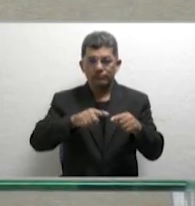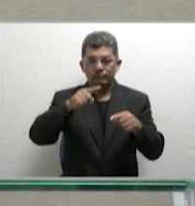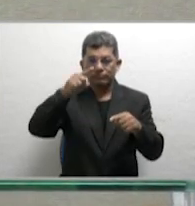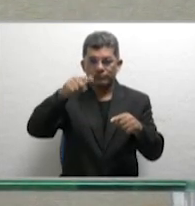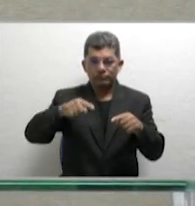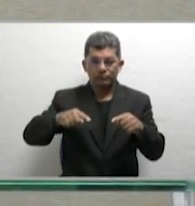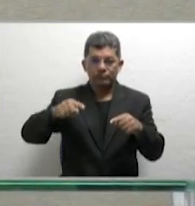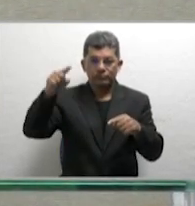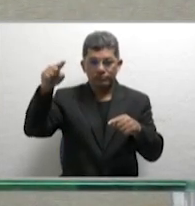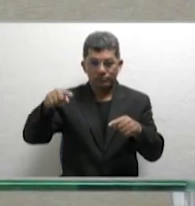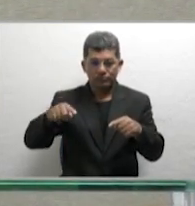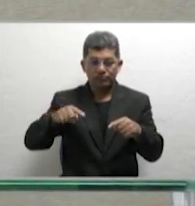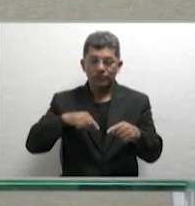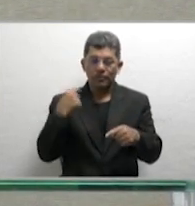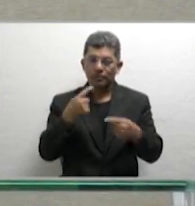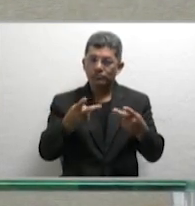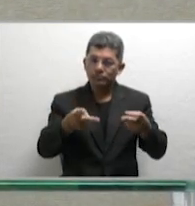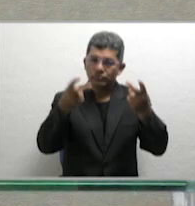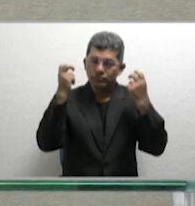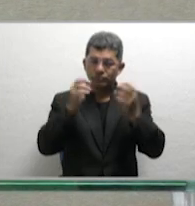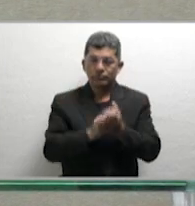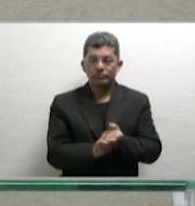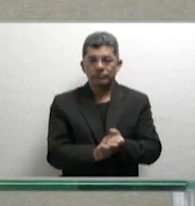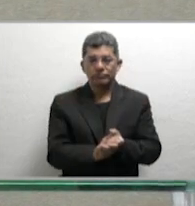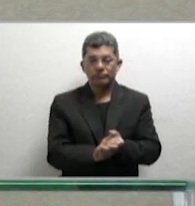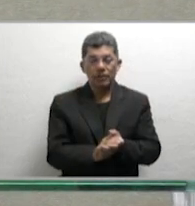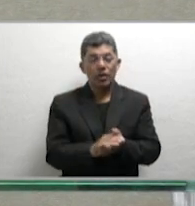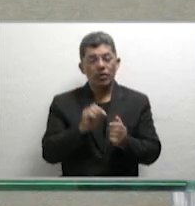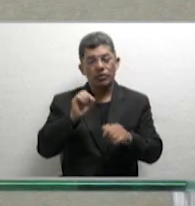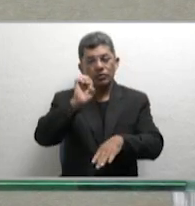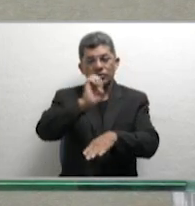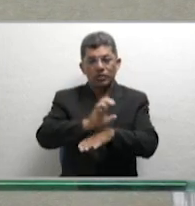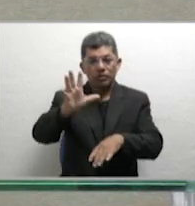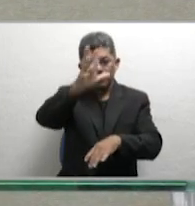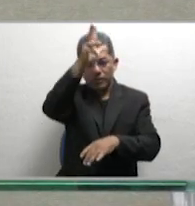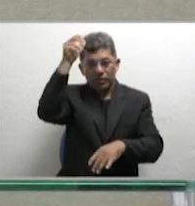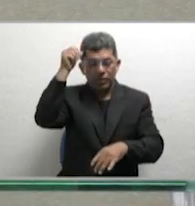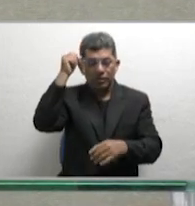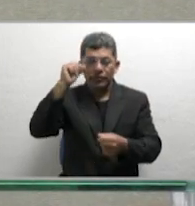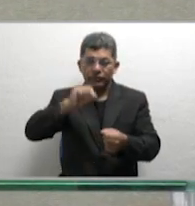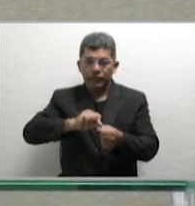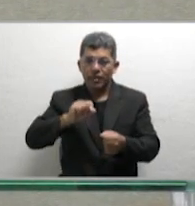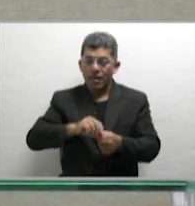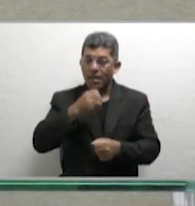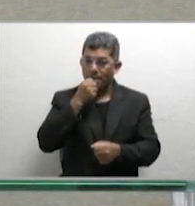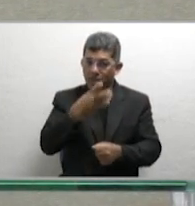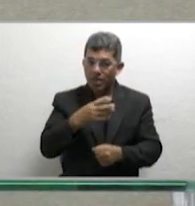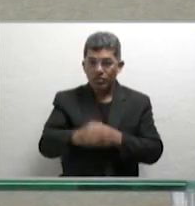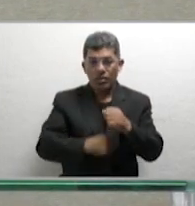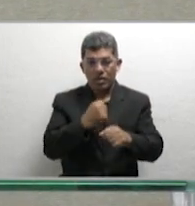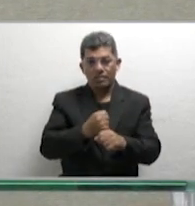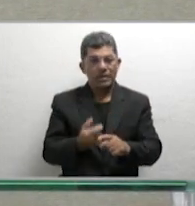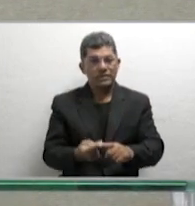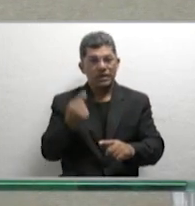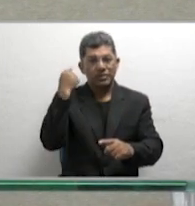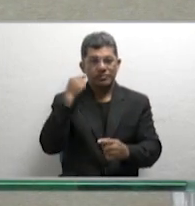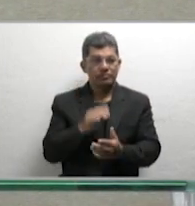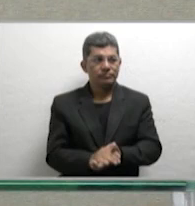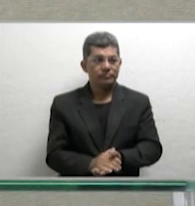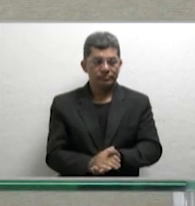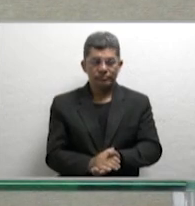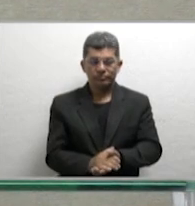percebemos que, em diversos indicadores, o Estado do Amazonas caminhou bem no ano passado.